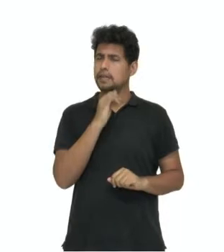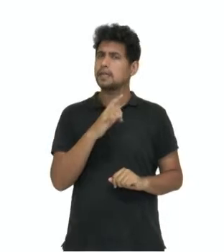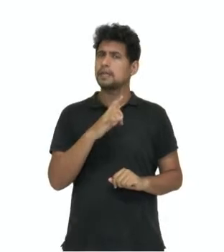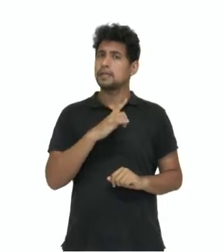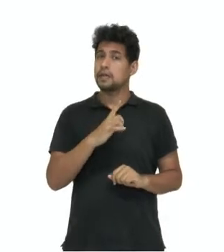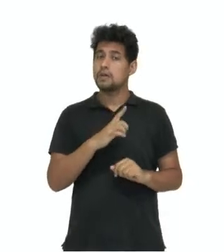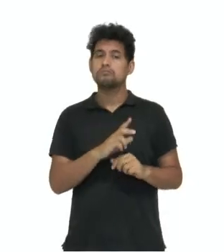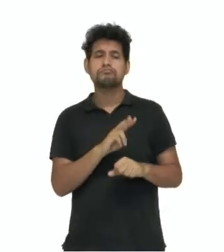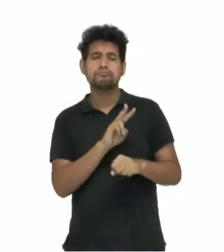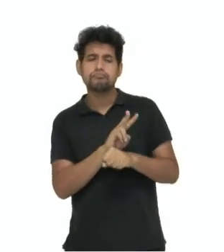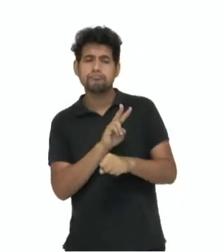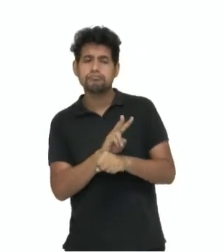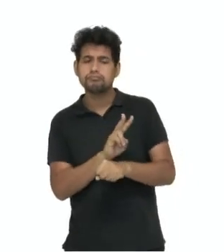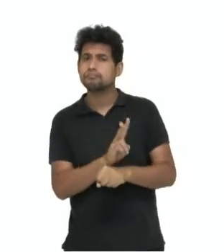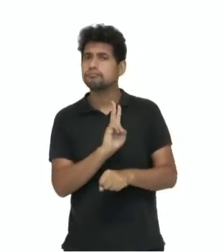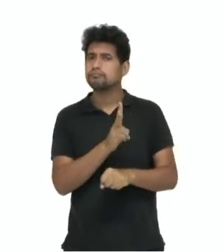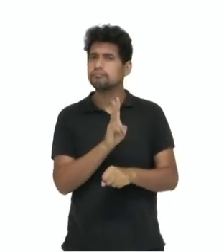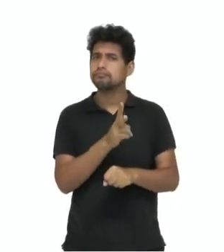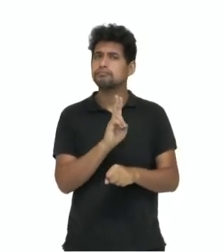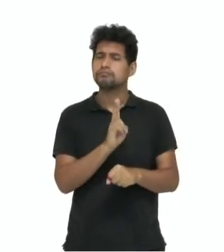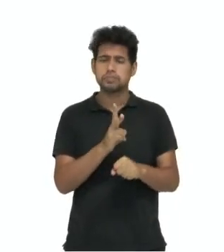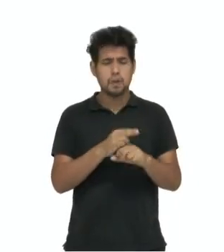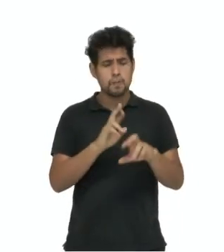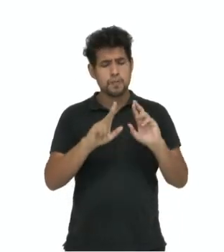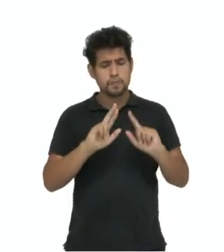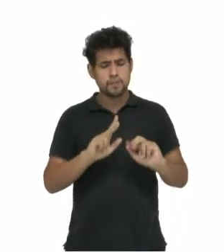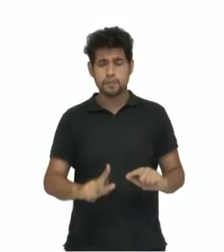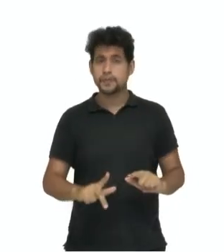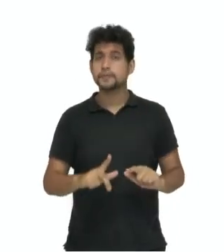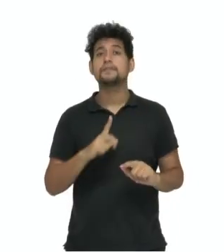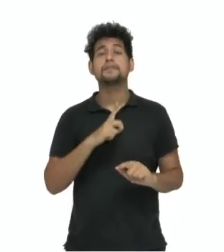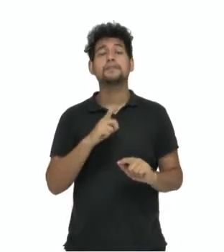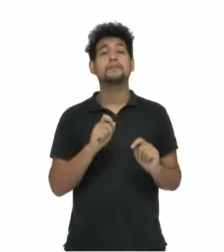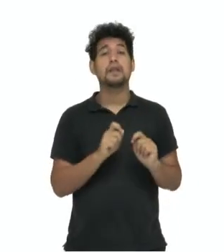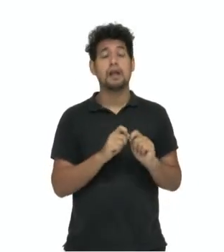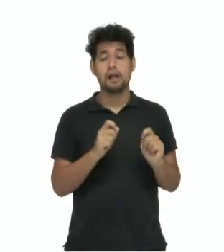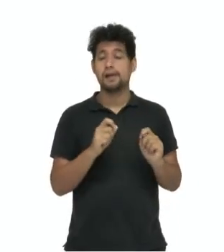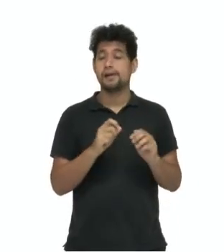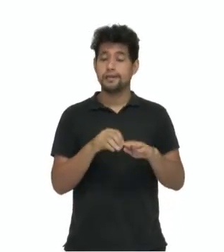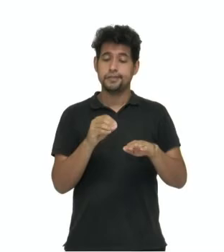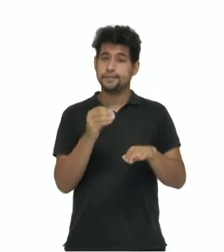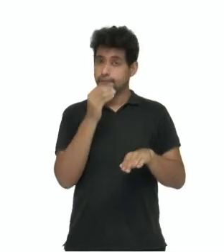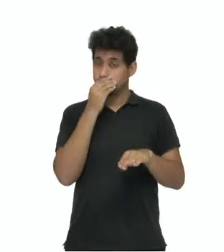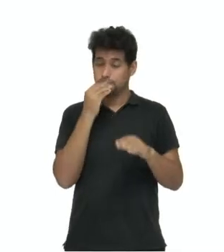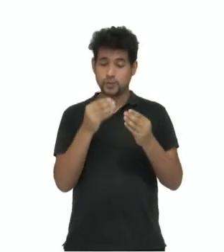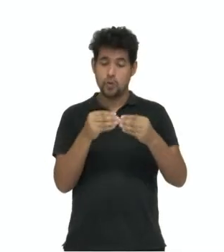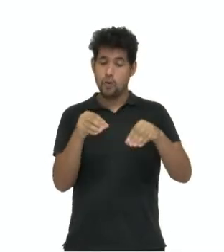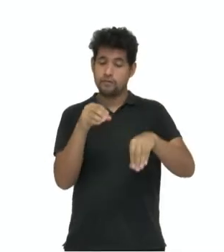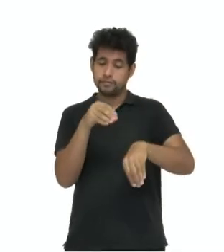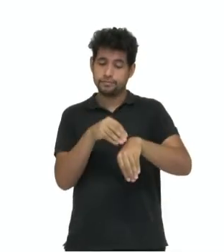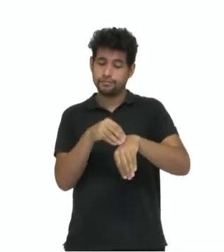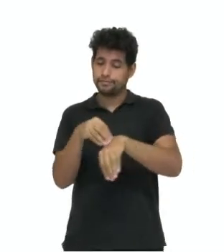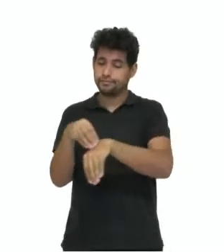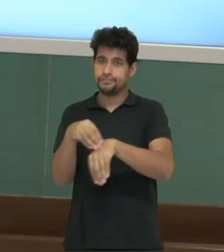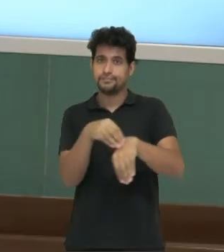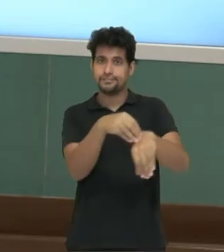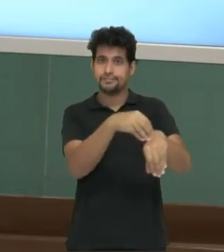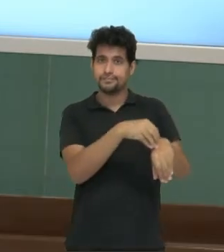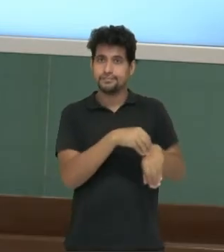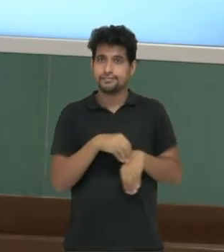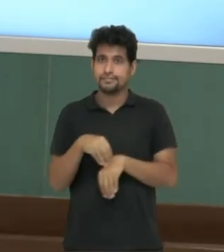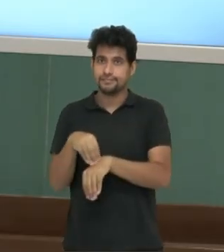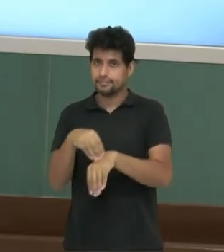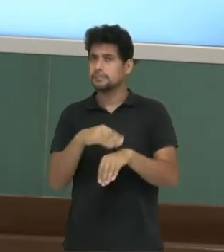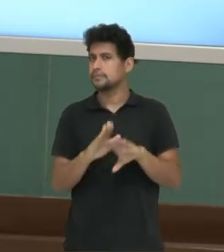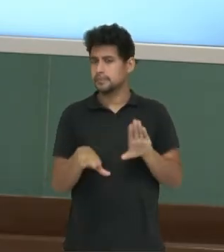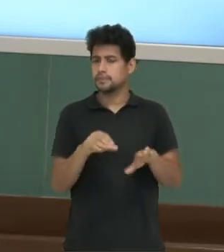são cuidadores, né? Que cuidam dos ovos, tá? Tem aqueles que fazem o transporte desses ovos, né? Para lá e para cá. Então, tem algumas espécies que